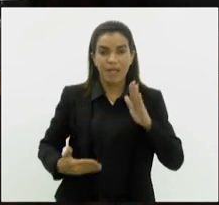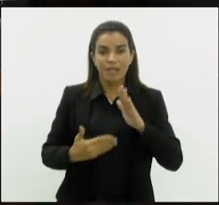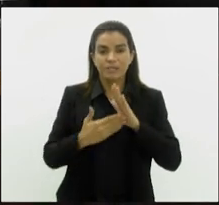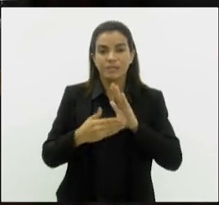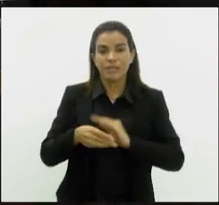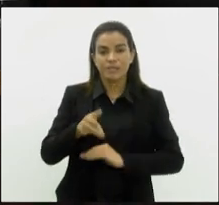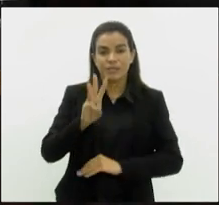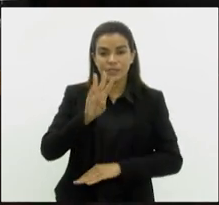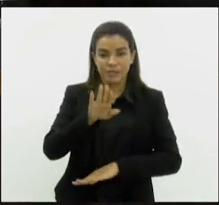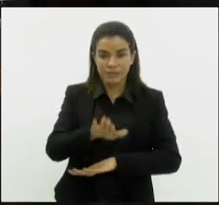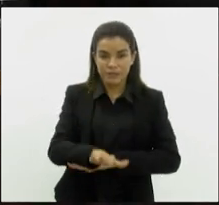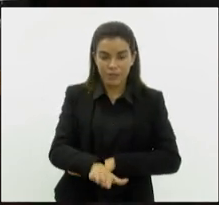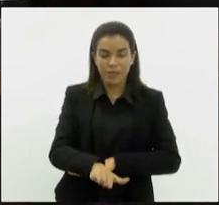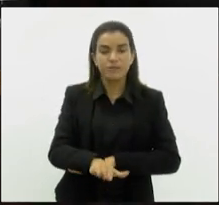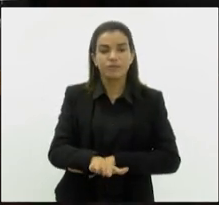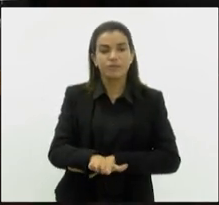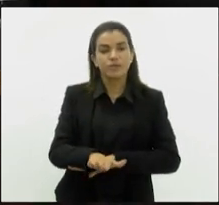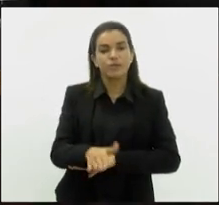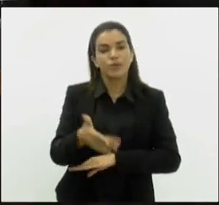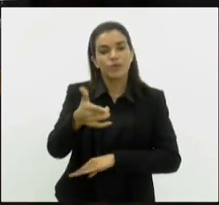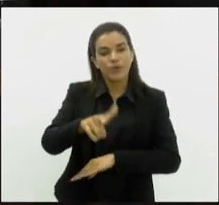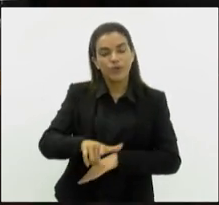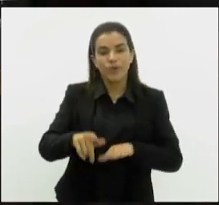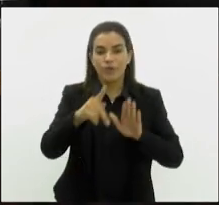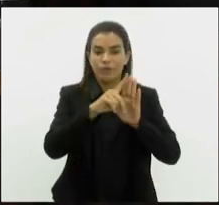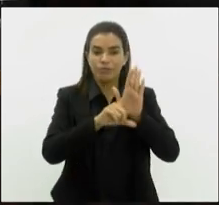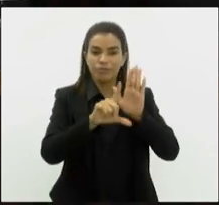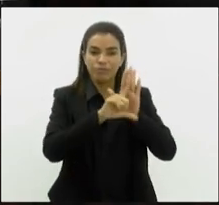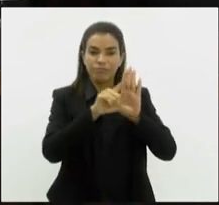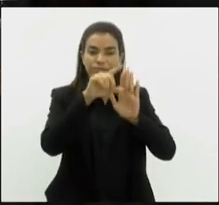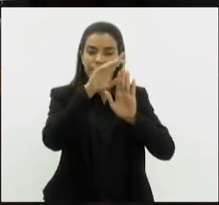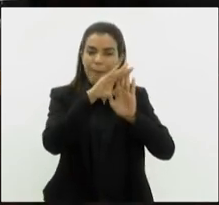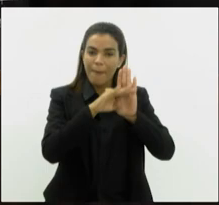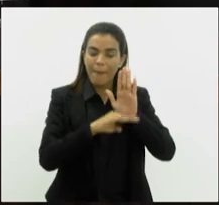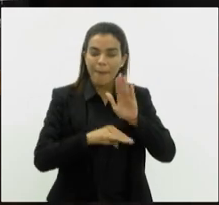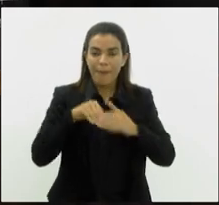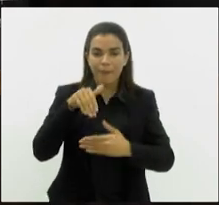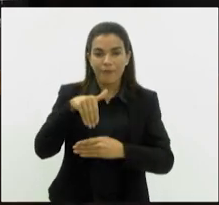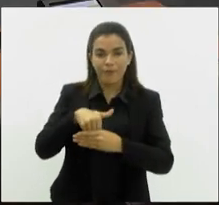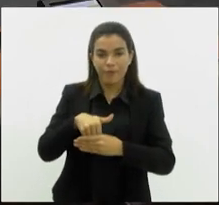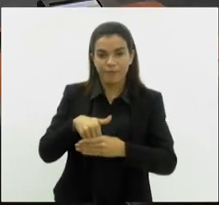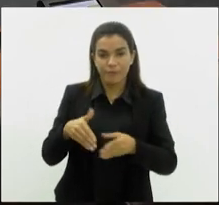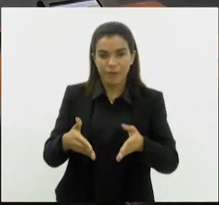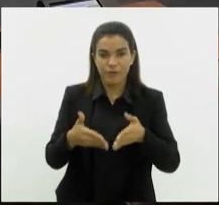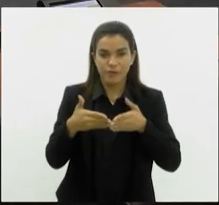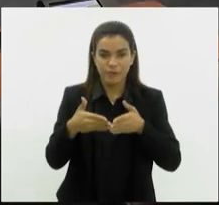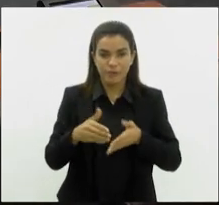15 horas, quando retornaremos com a ordem do dia. Está suspensa a sessão.